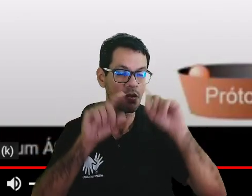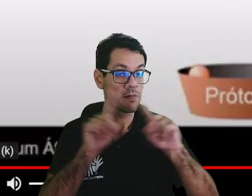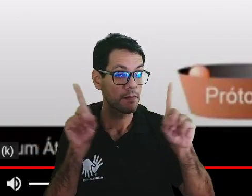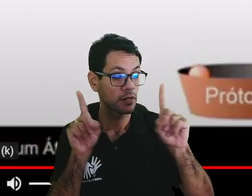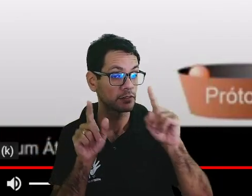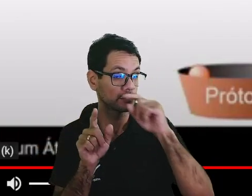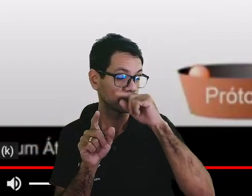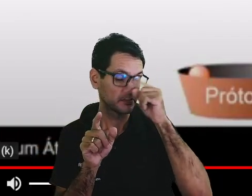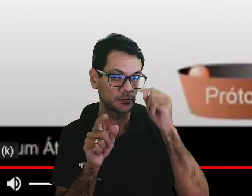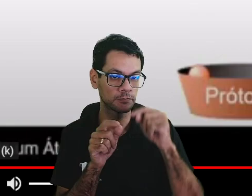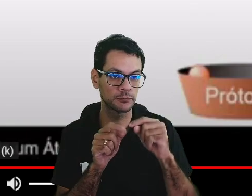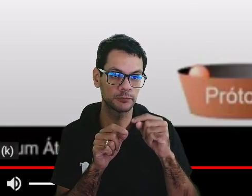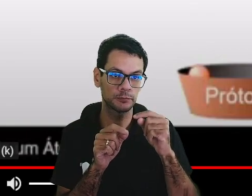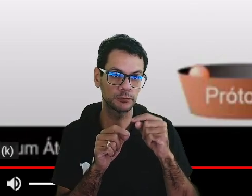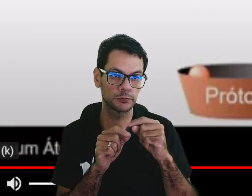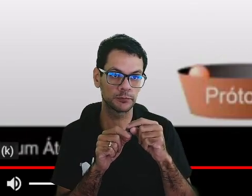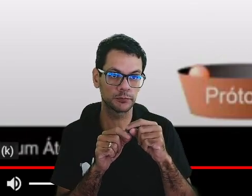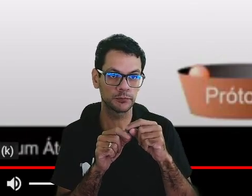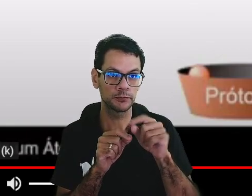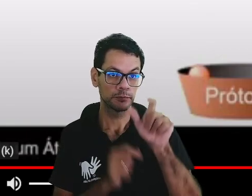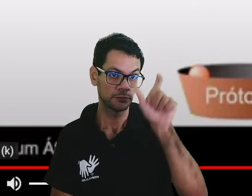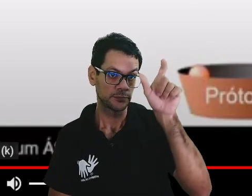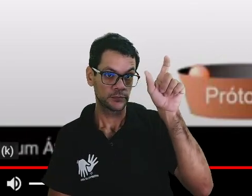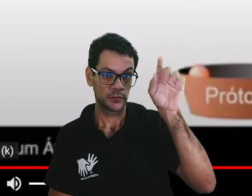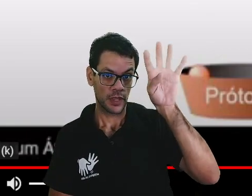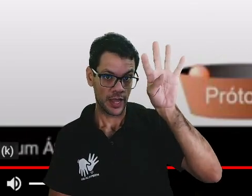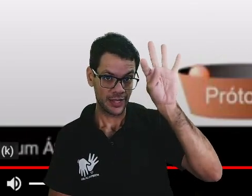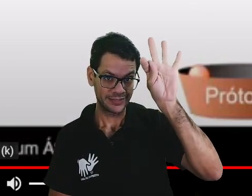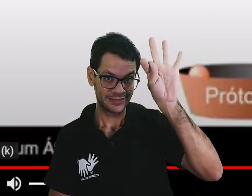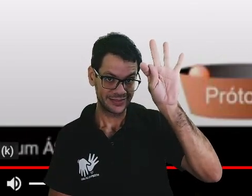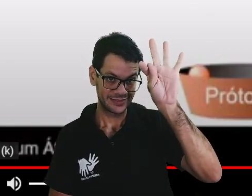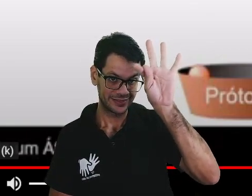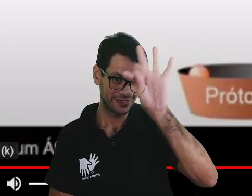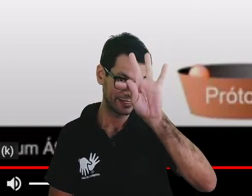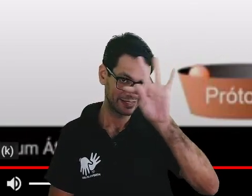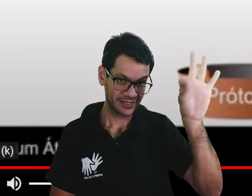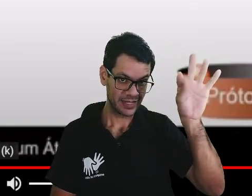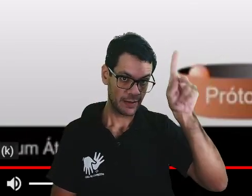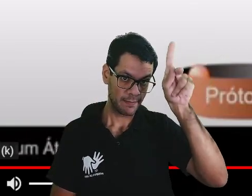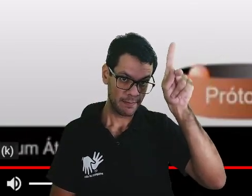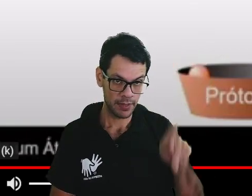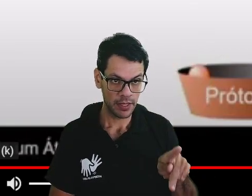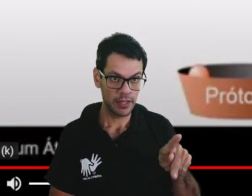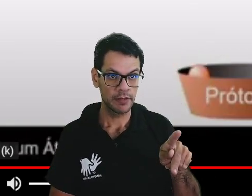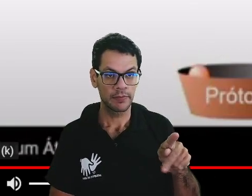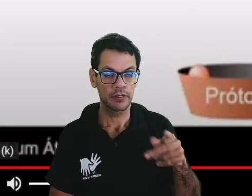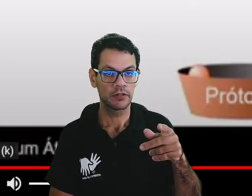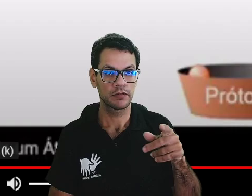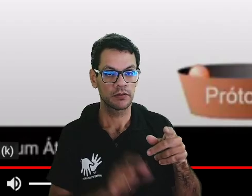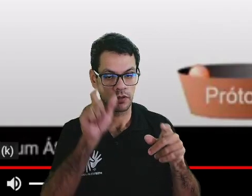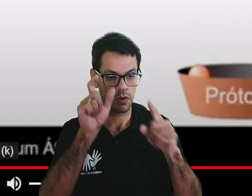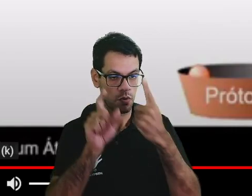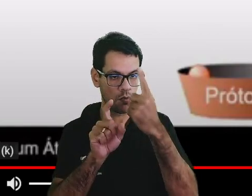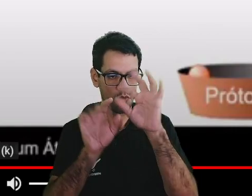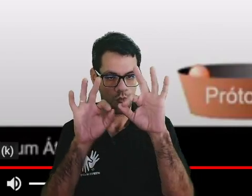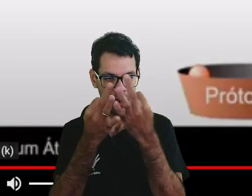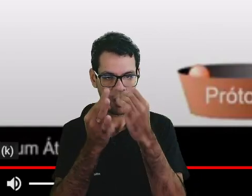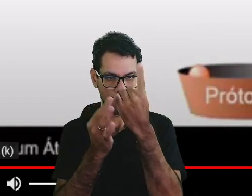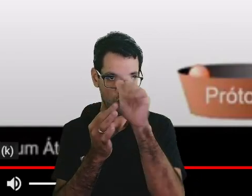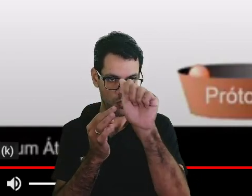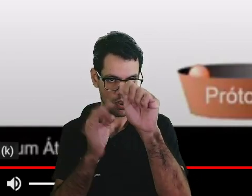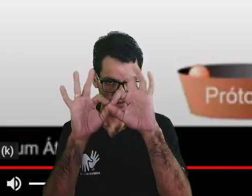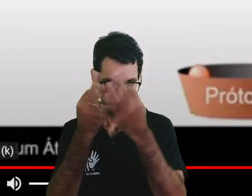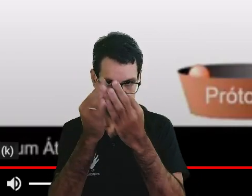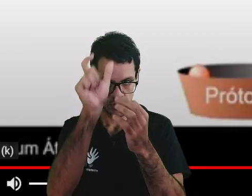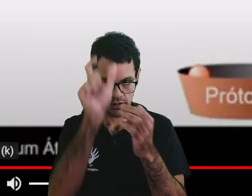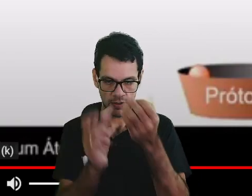então. Ó, esses elementos que estão na família 1A tendem a perder um elétron. Esses elementos que